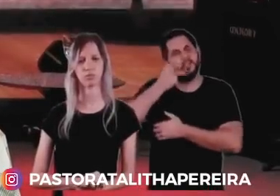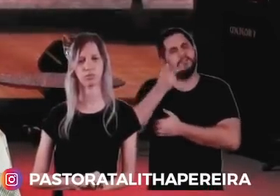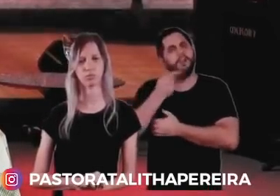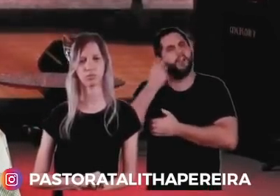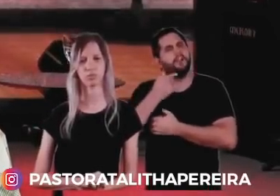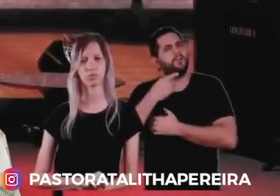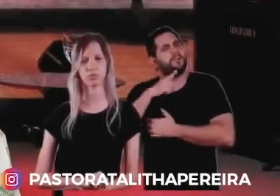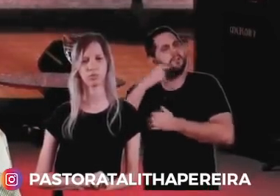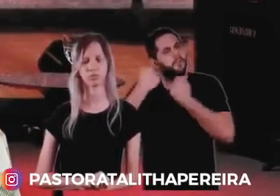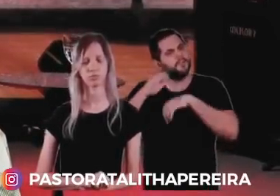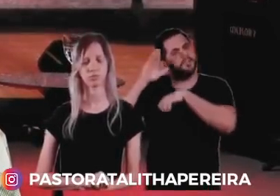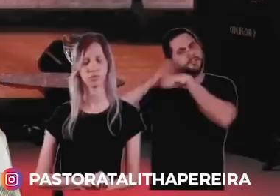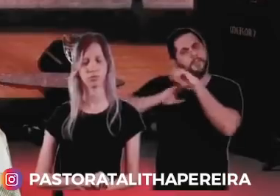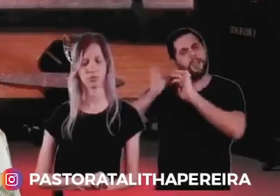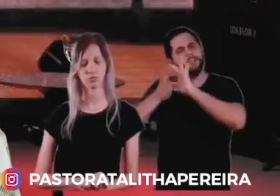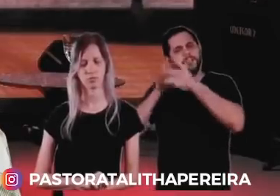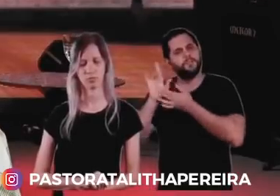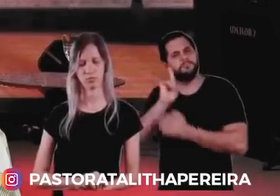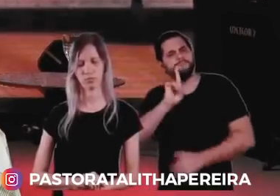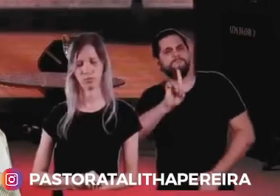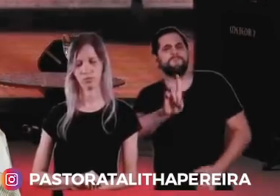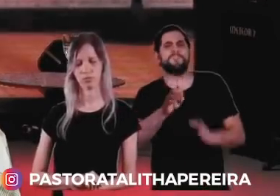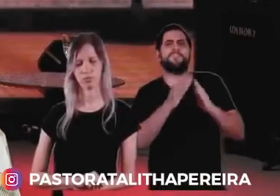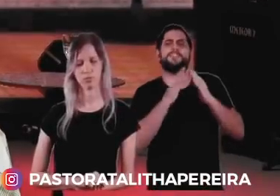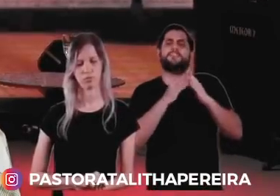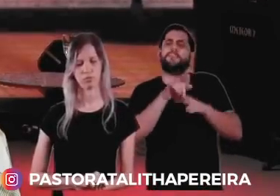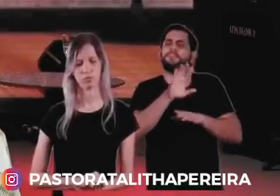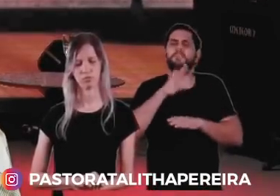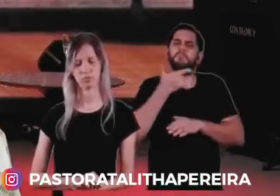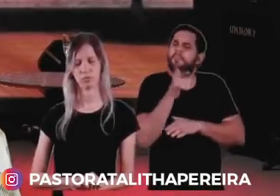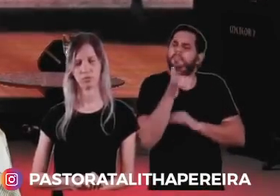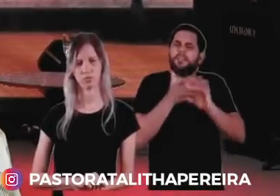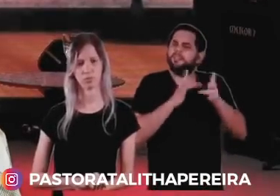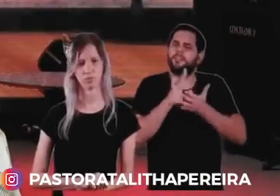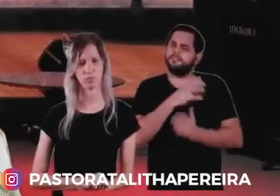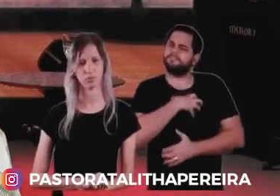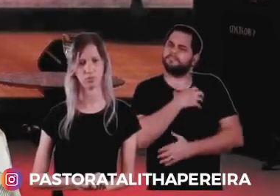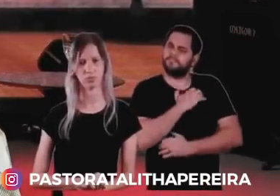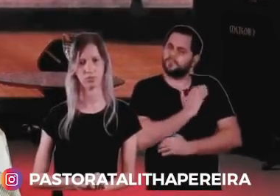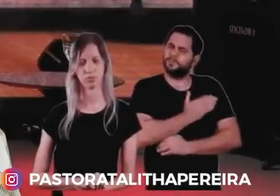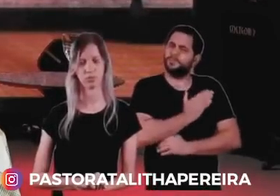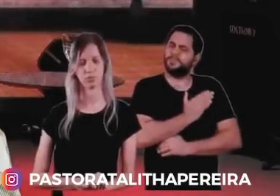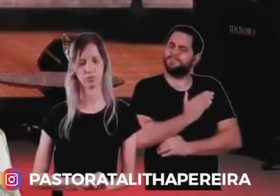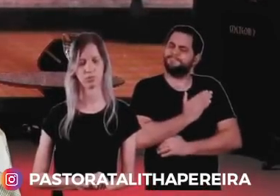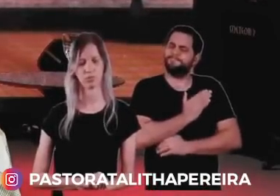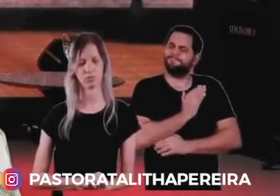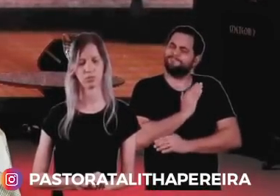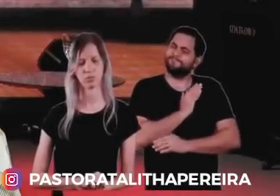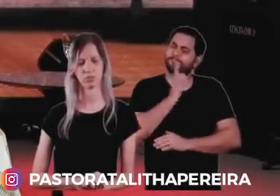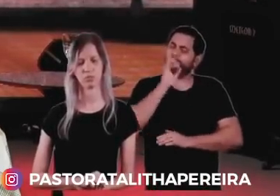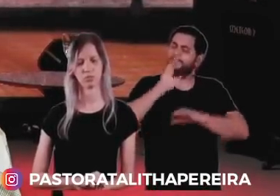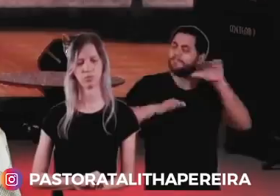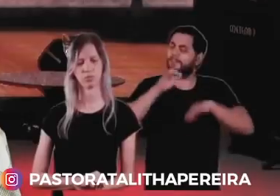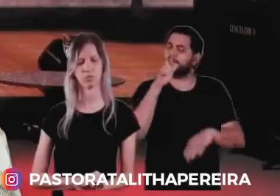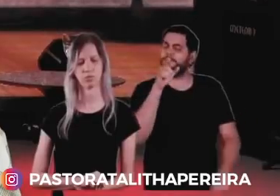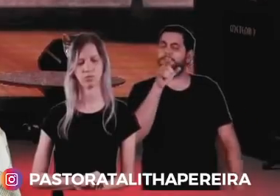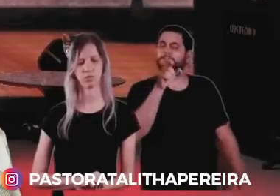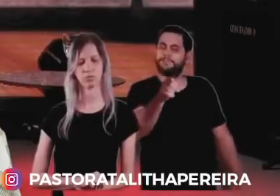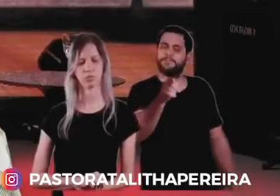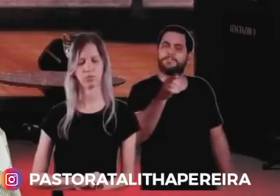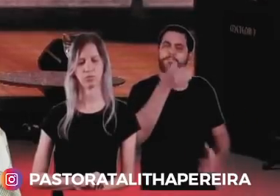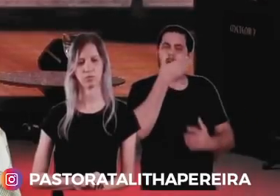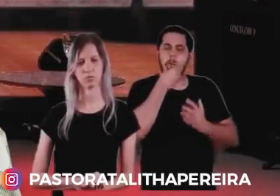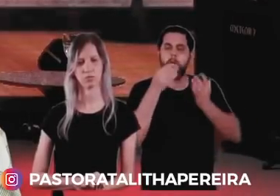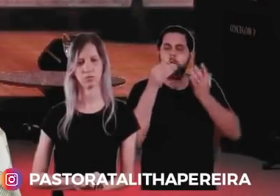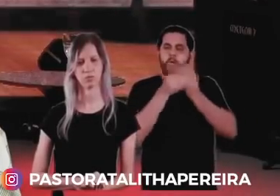do convite de Jesus entrar no lar, mas você ainda não tem esse Jesus no seu coração. Talvez seja você o marido